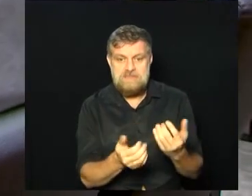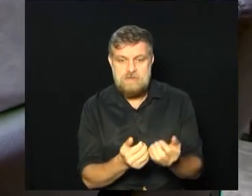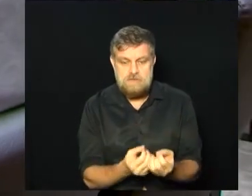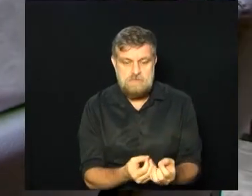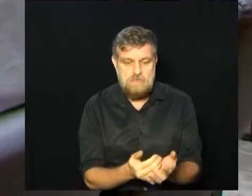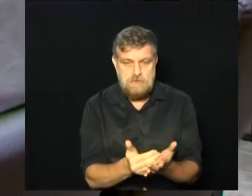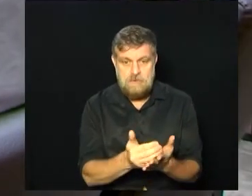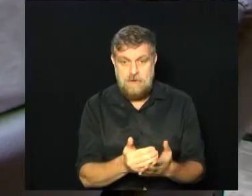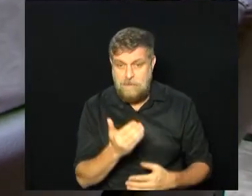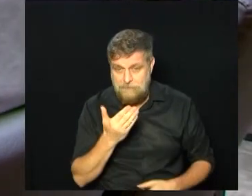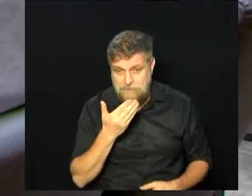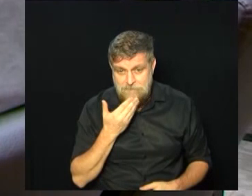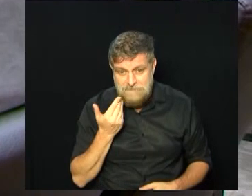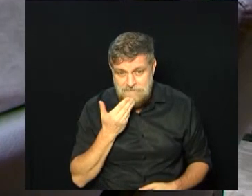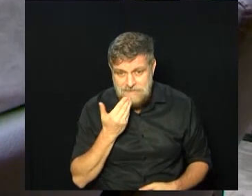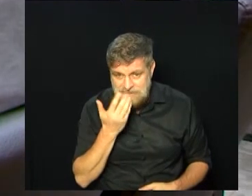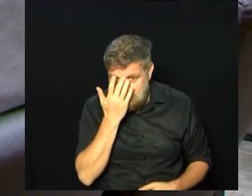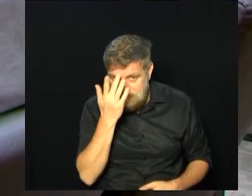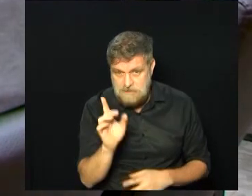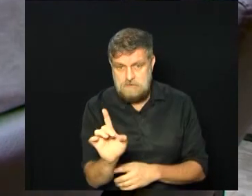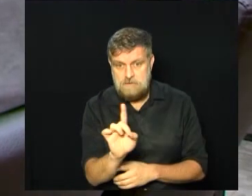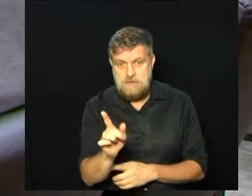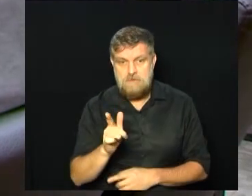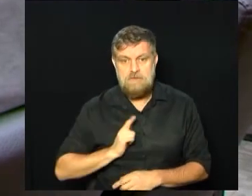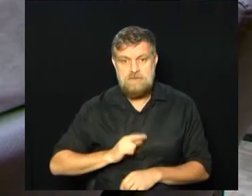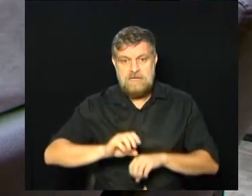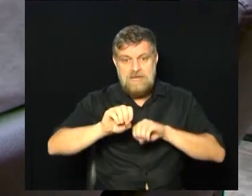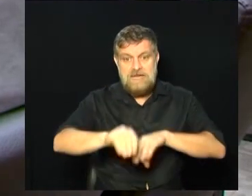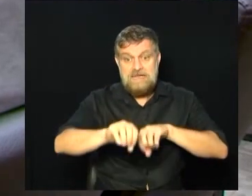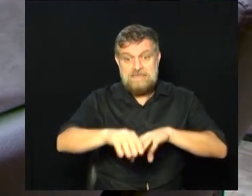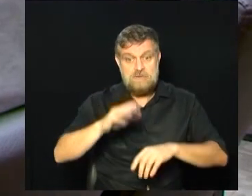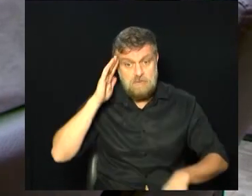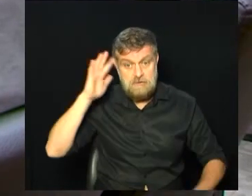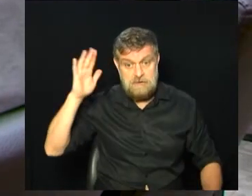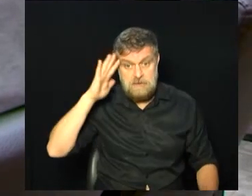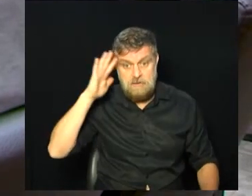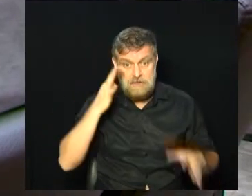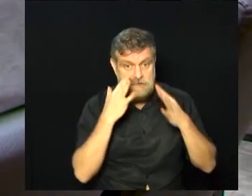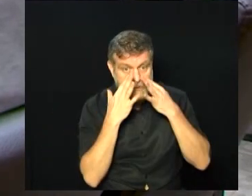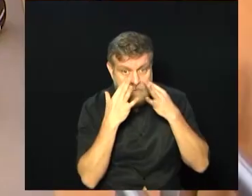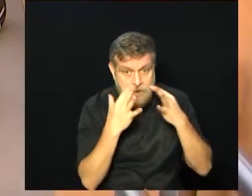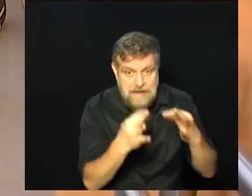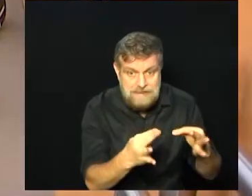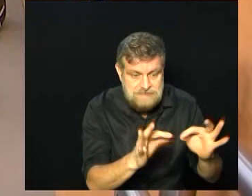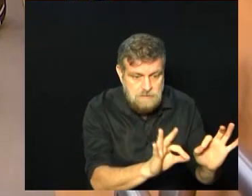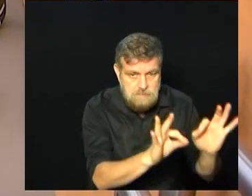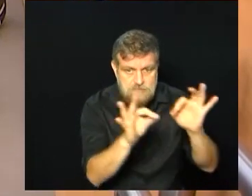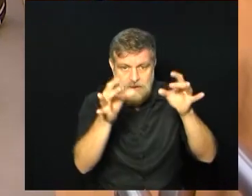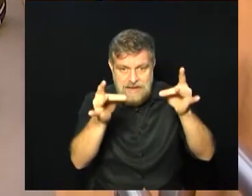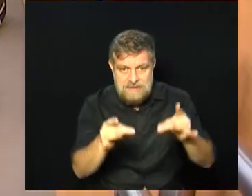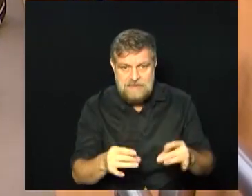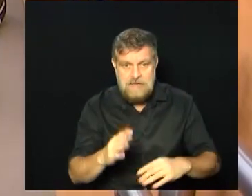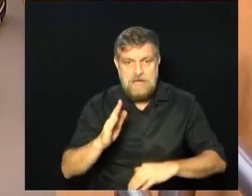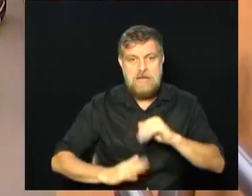Parece fácil, mas não é. O treinamento inclui aulas teóricas que exigem muita atenção aos detalhes e também